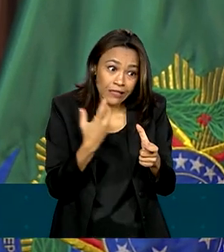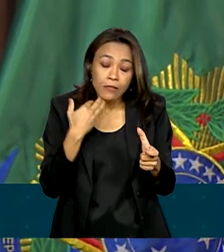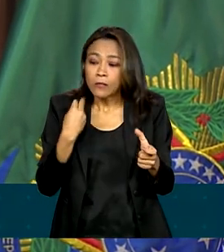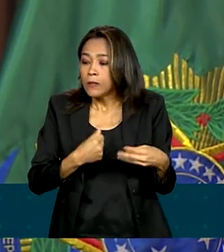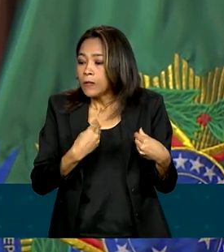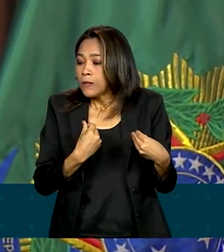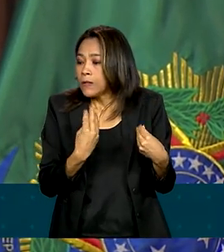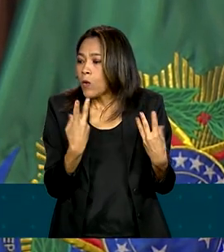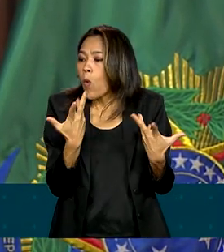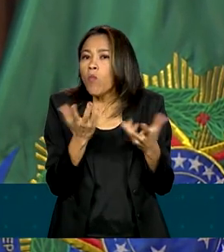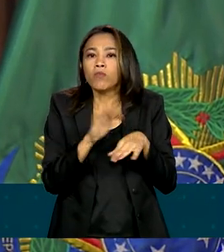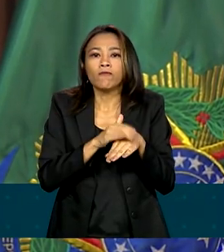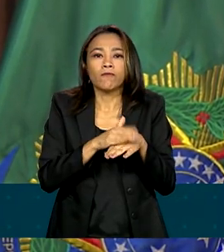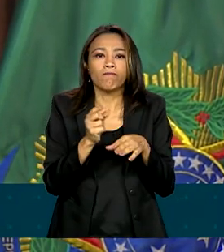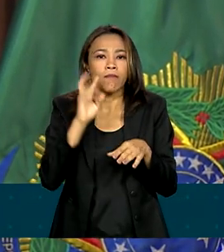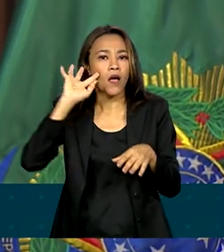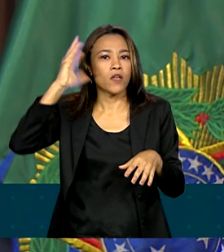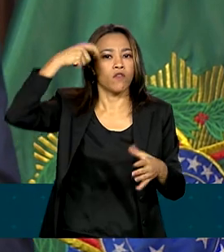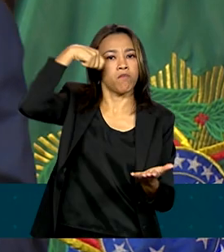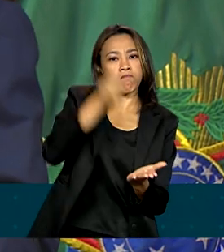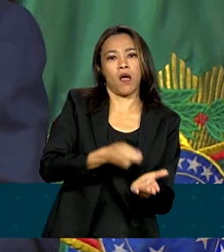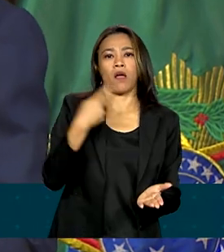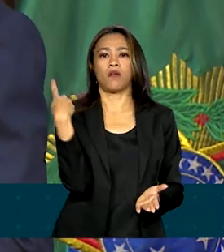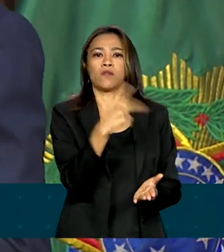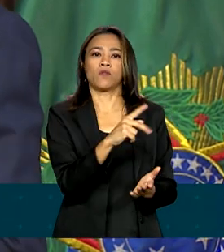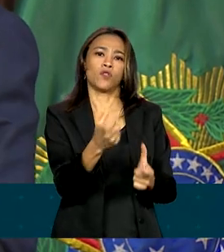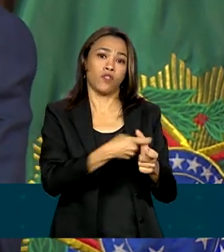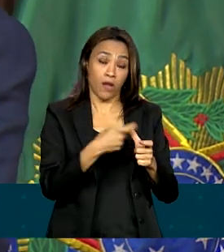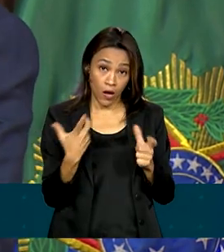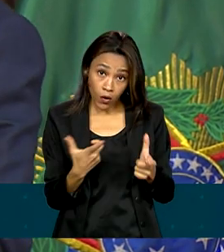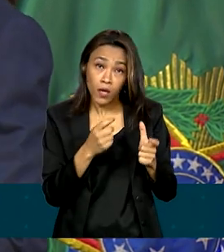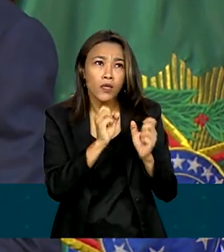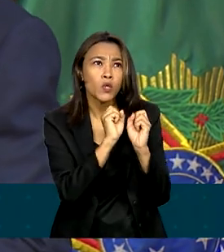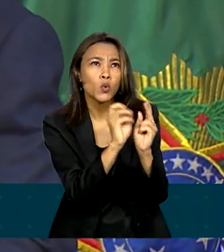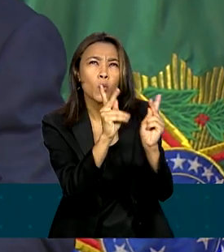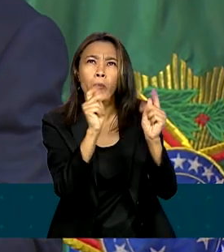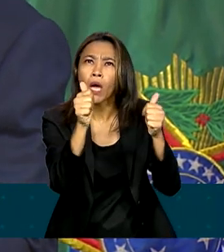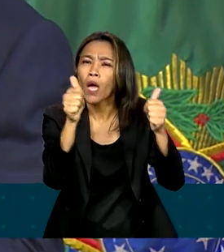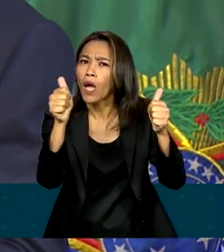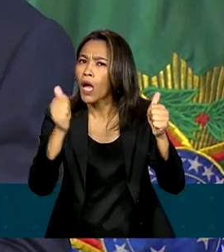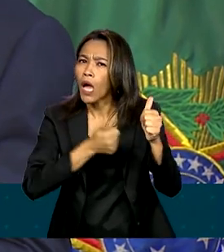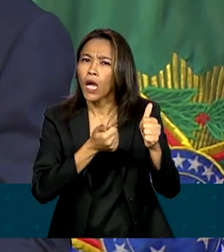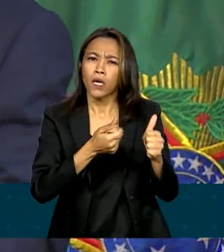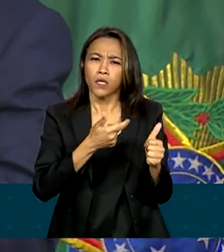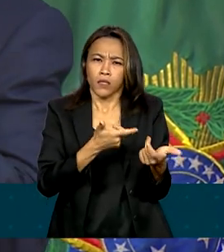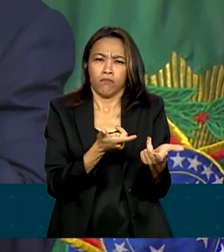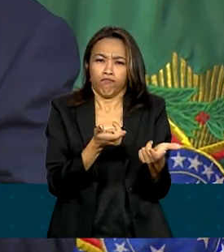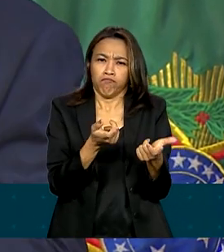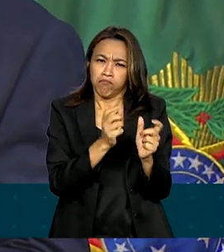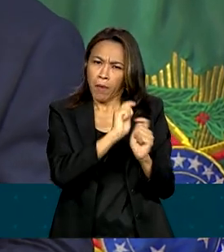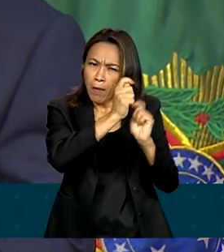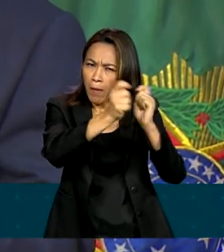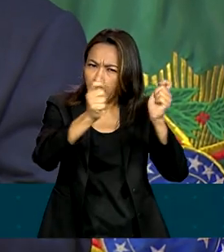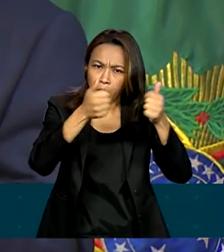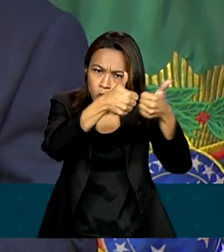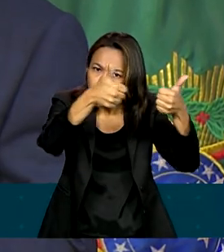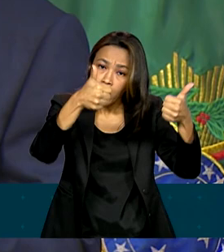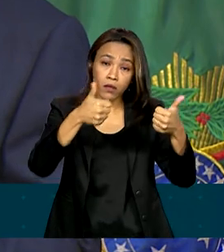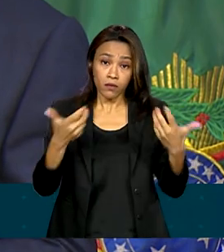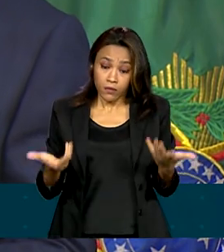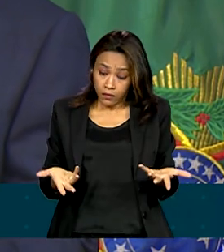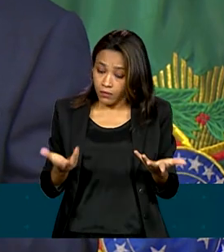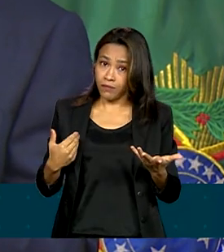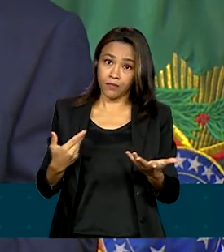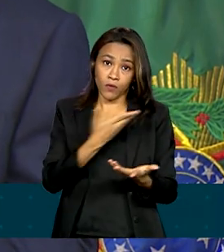pagar a dívida. Mas, se o governo tiver as contas em ordem, tiver possibilidade de endividamento, não há por que o